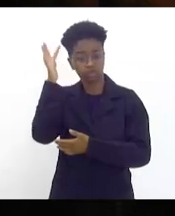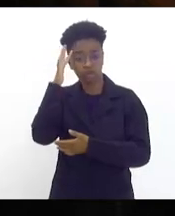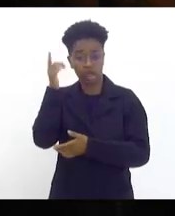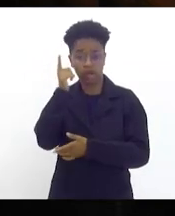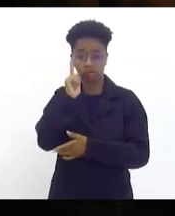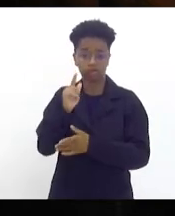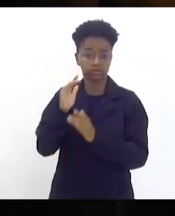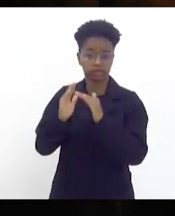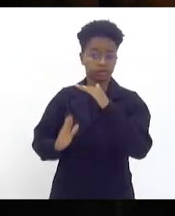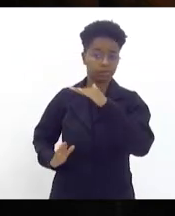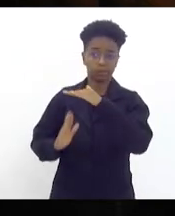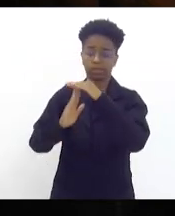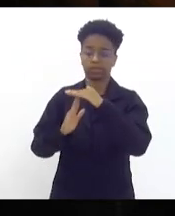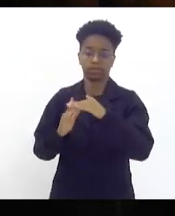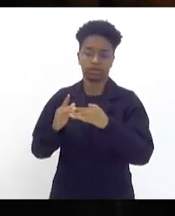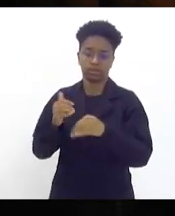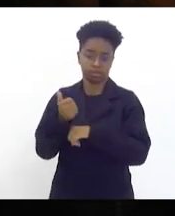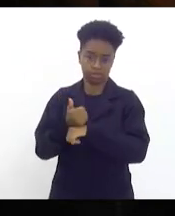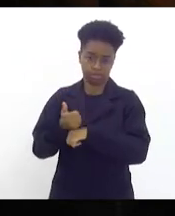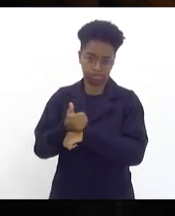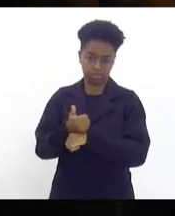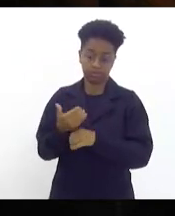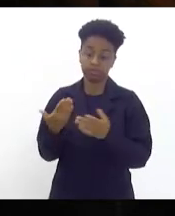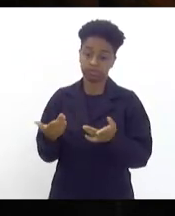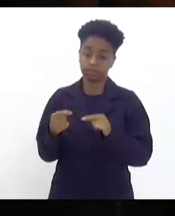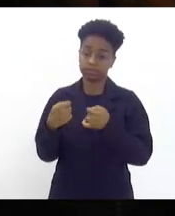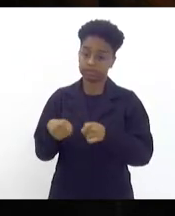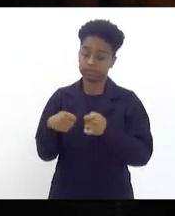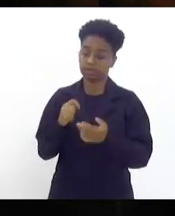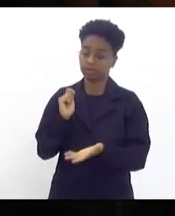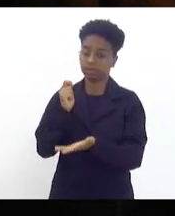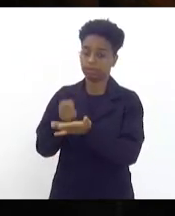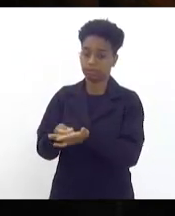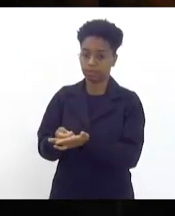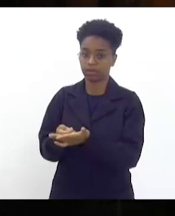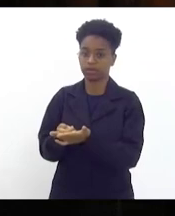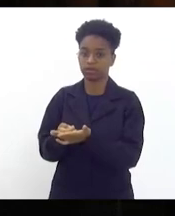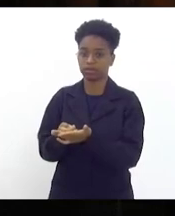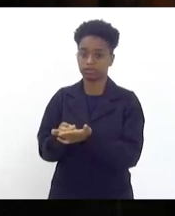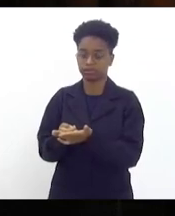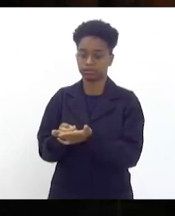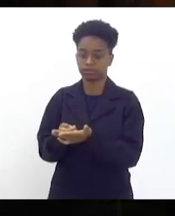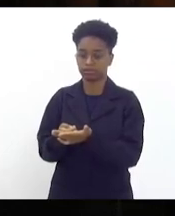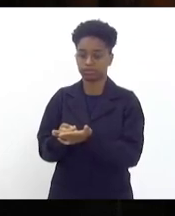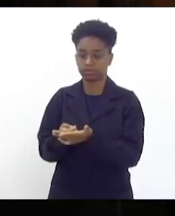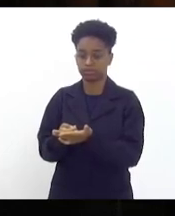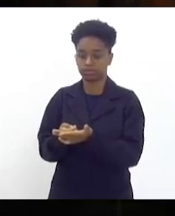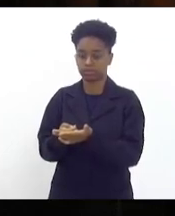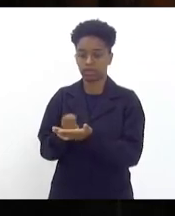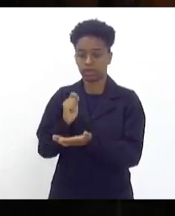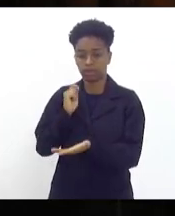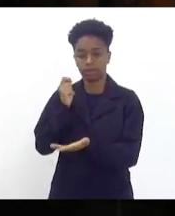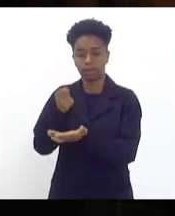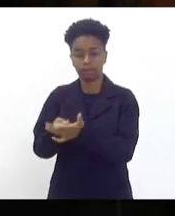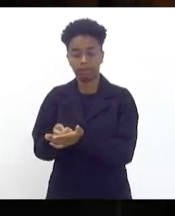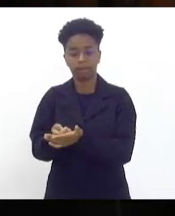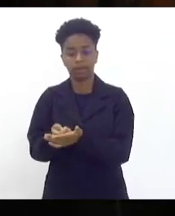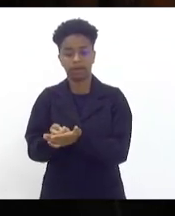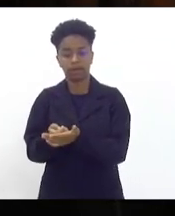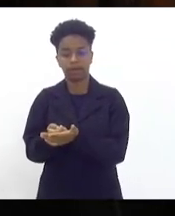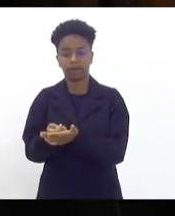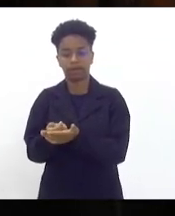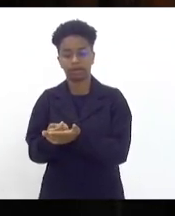ápice da carreira que lhe pague um ordenado um pagamento uma